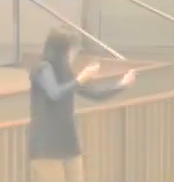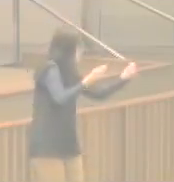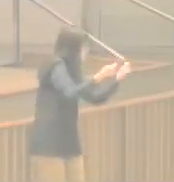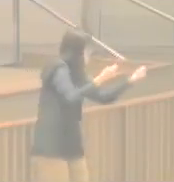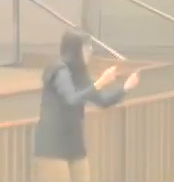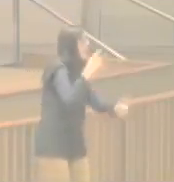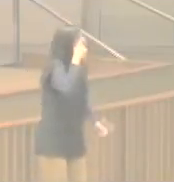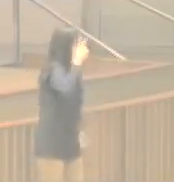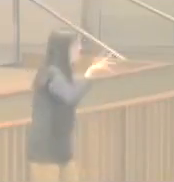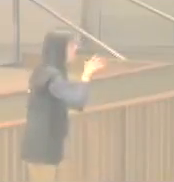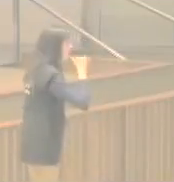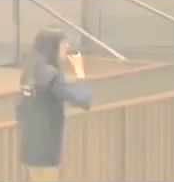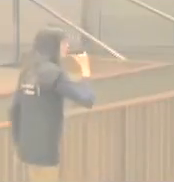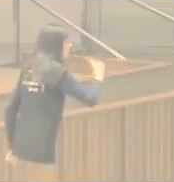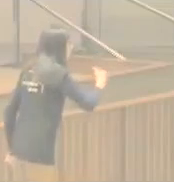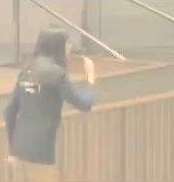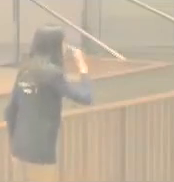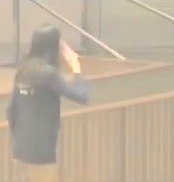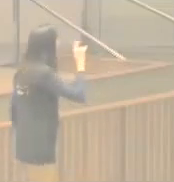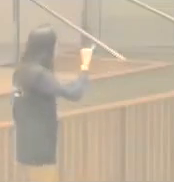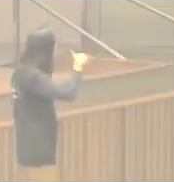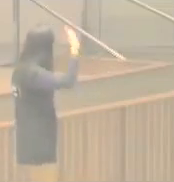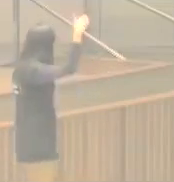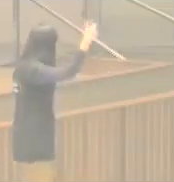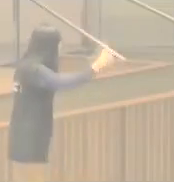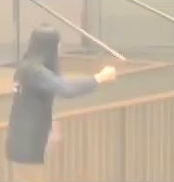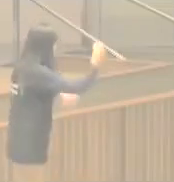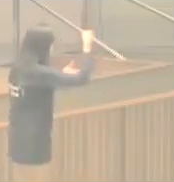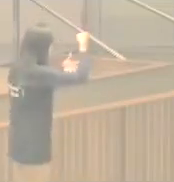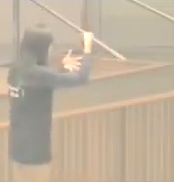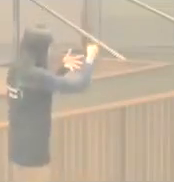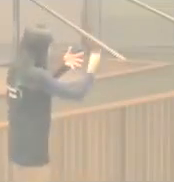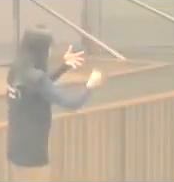havia dito para ele que aconteceria,